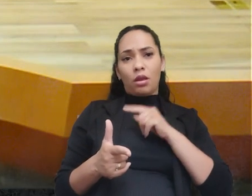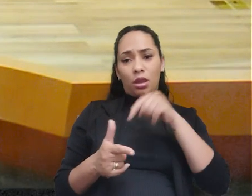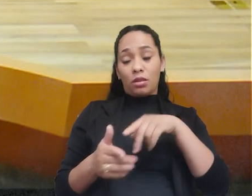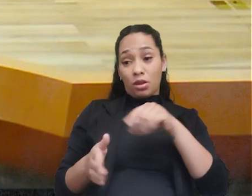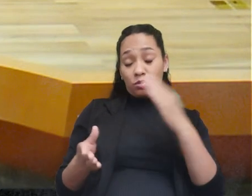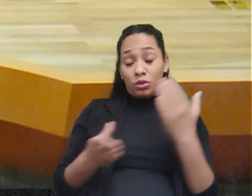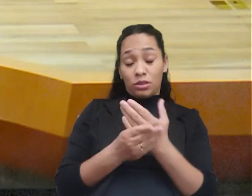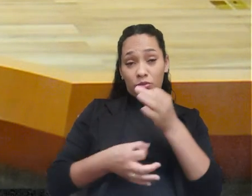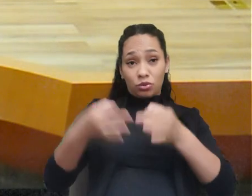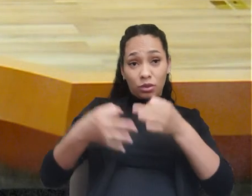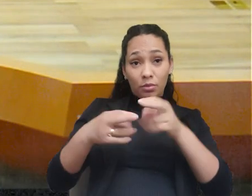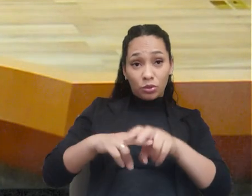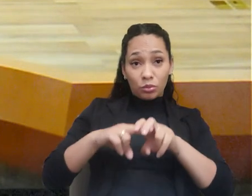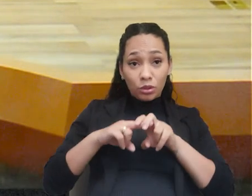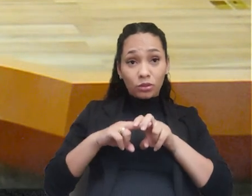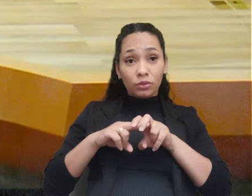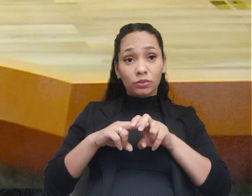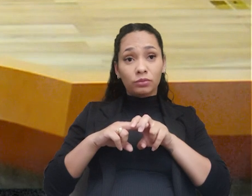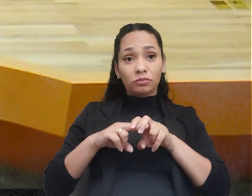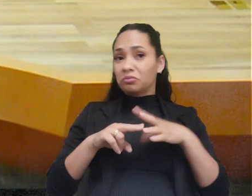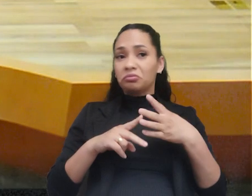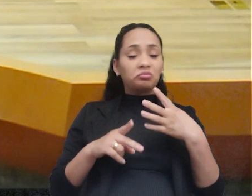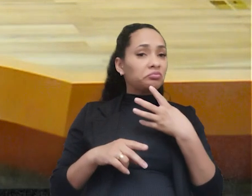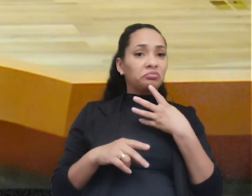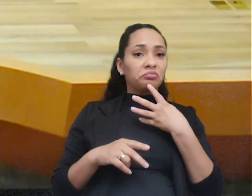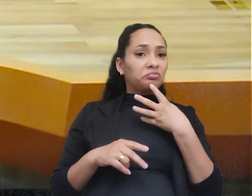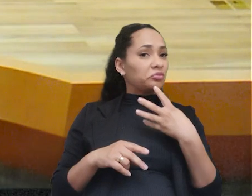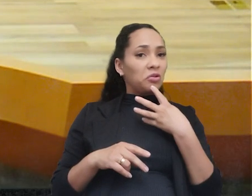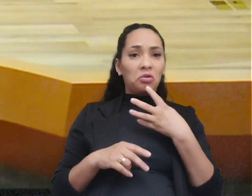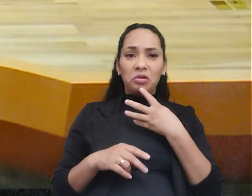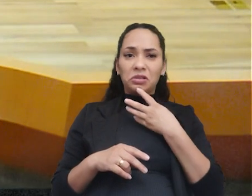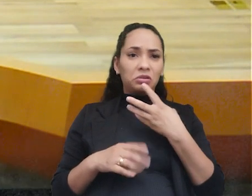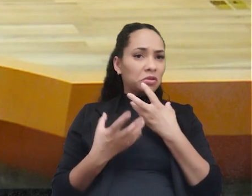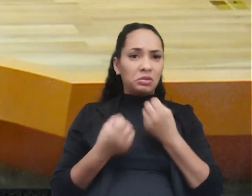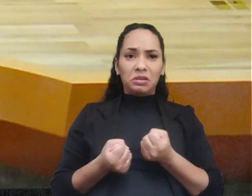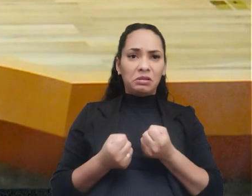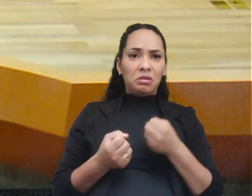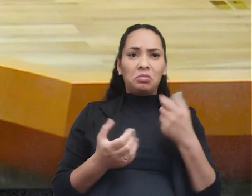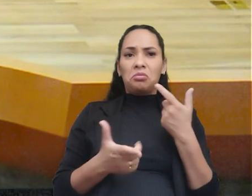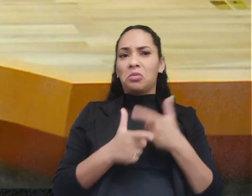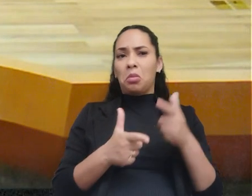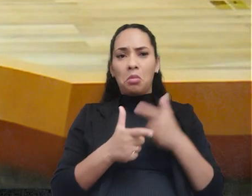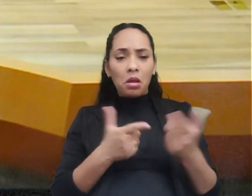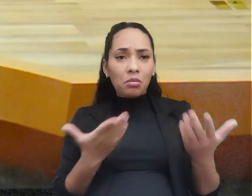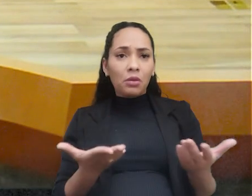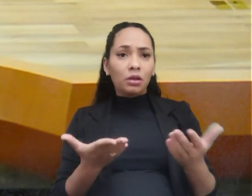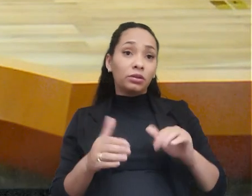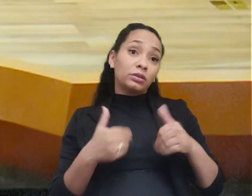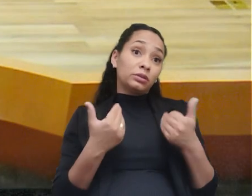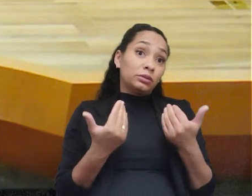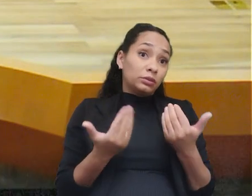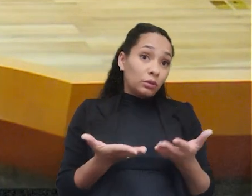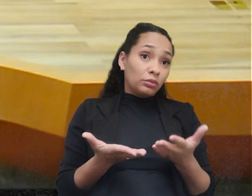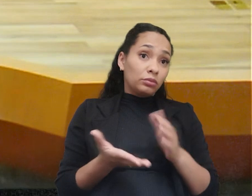para o julgamento. Então, portanto, não reconhecendo nenhuma obscuridade, nenhuma omissão, nenhuma contradição, eu estou